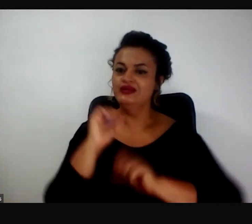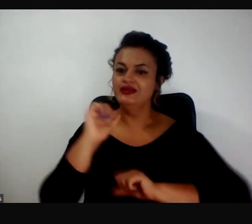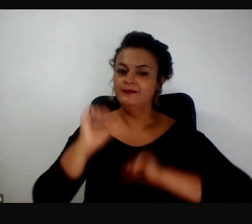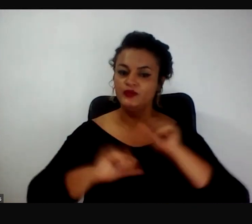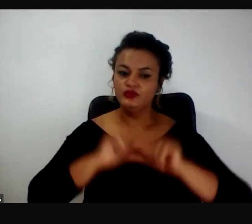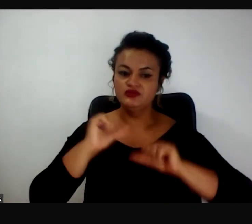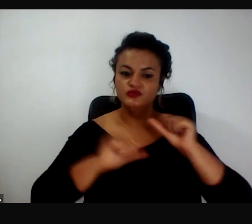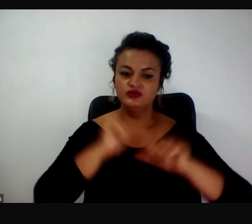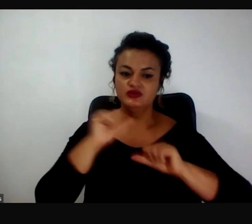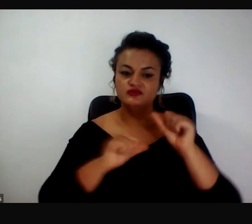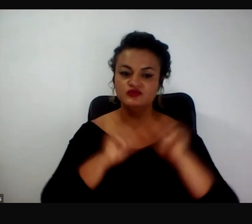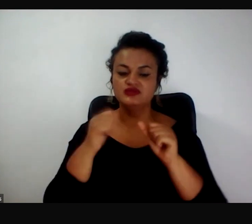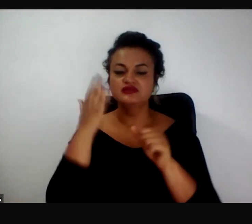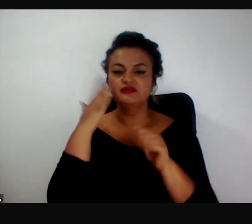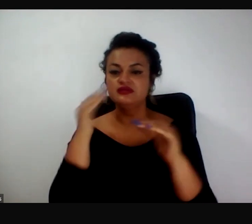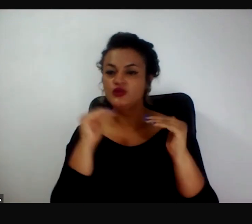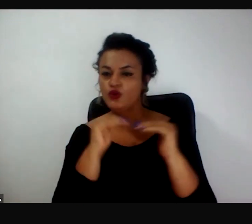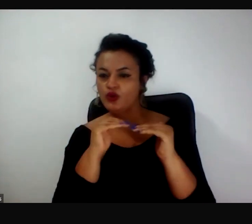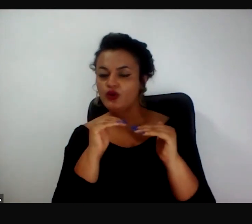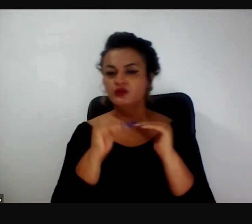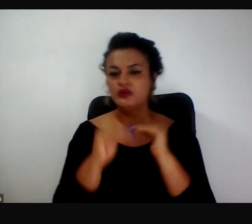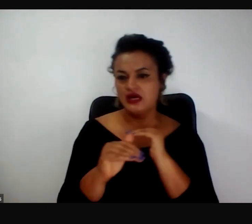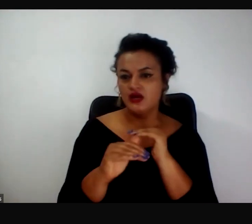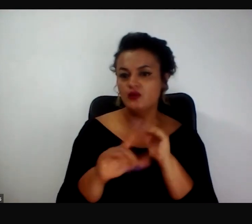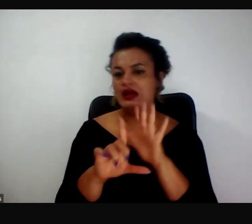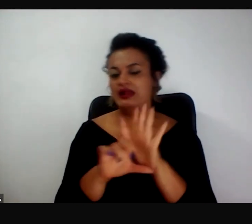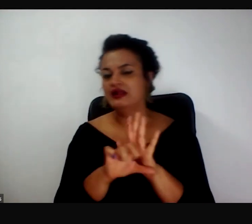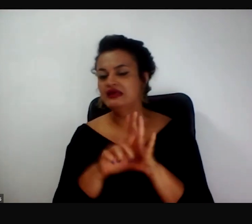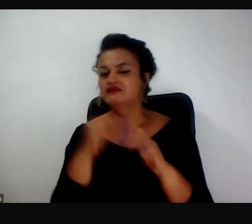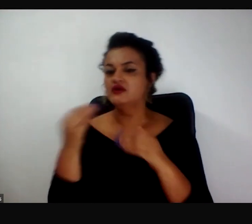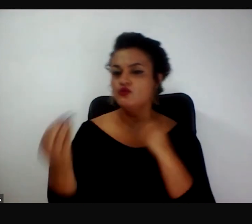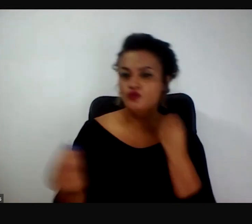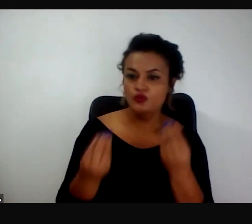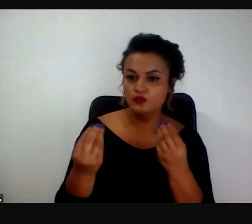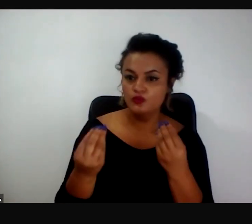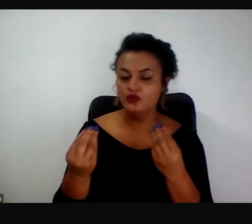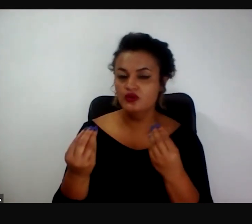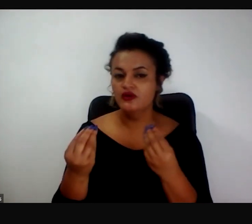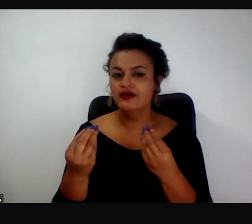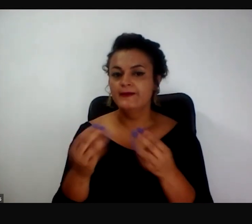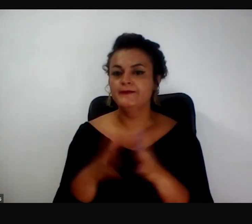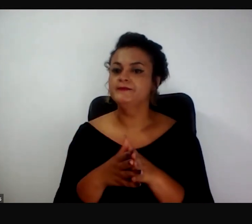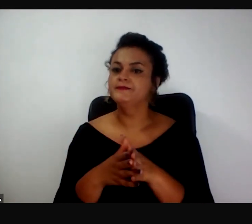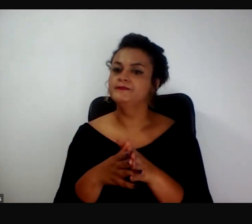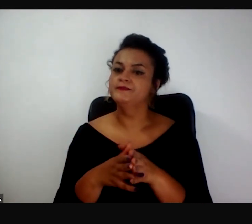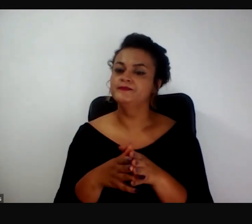de concordância da lei ou desses decretos-leis com